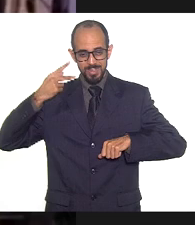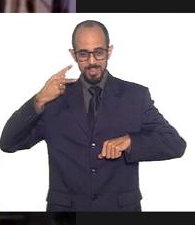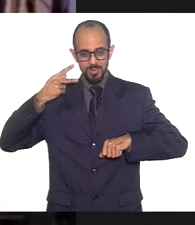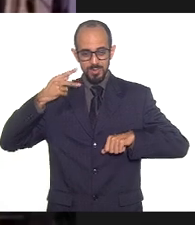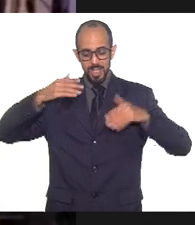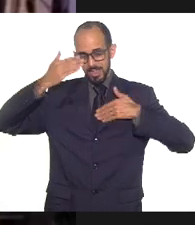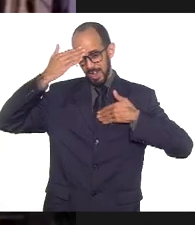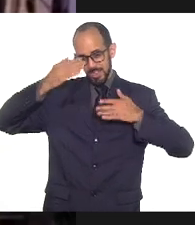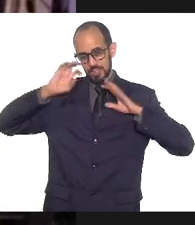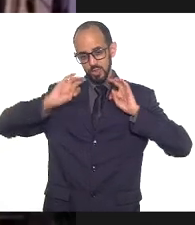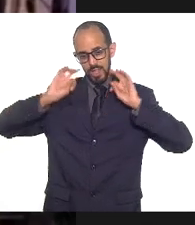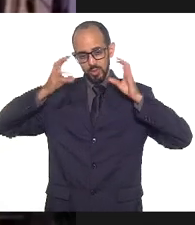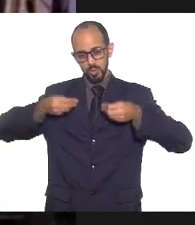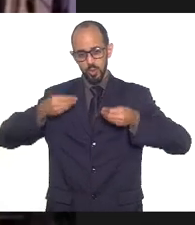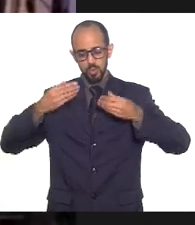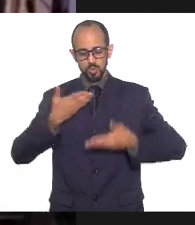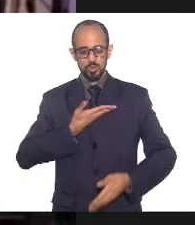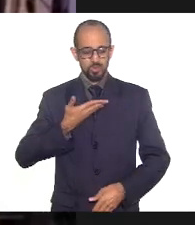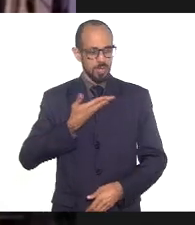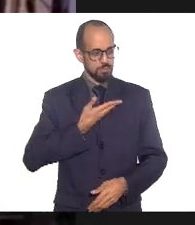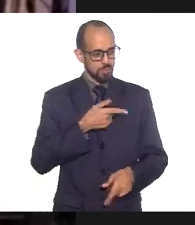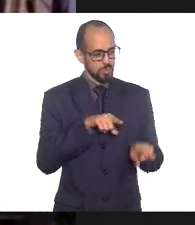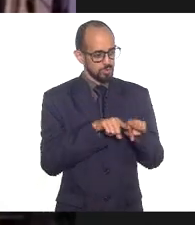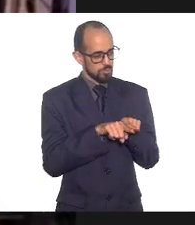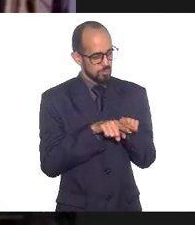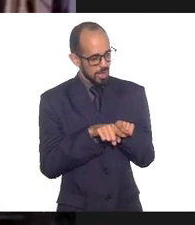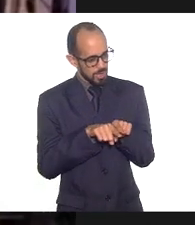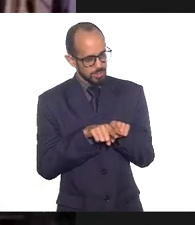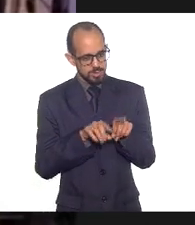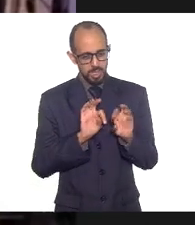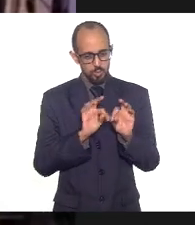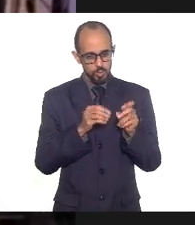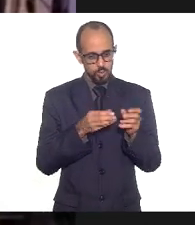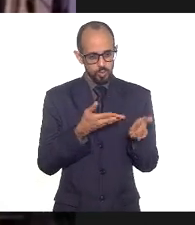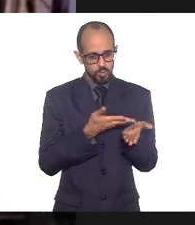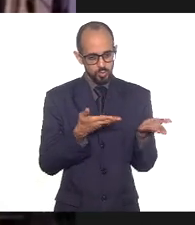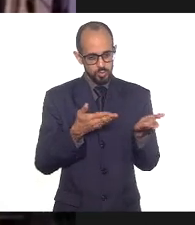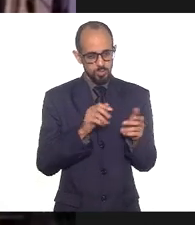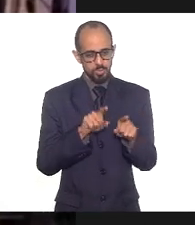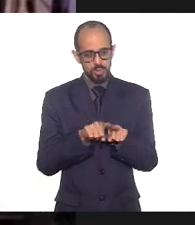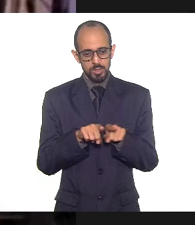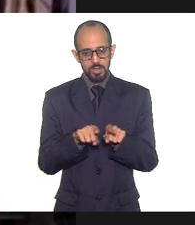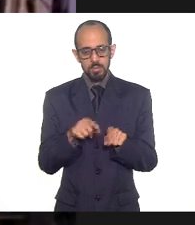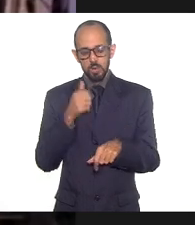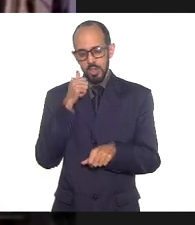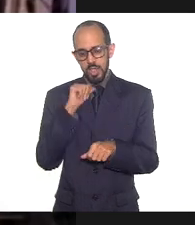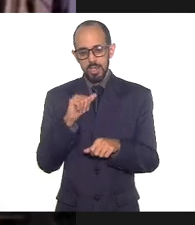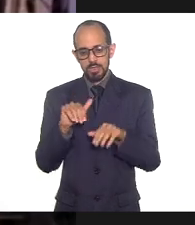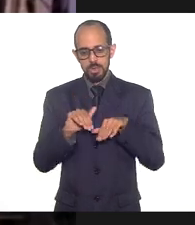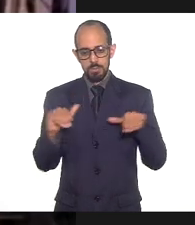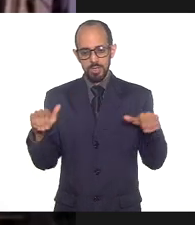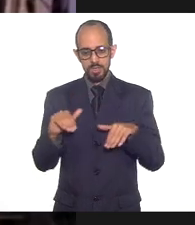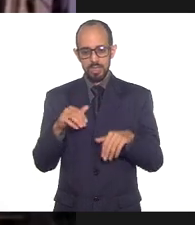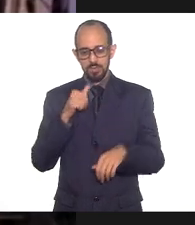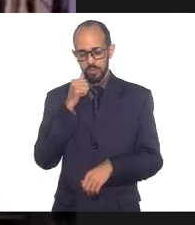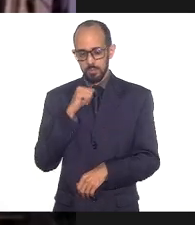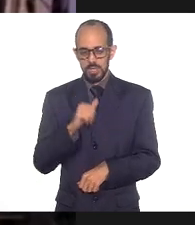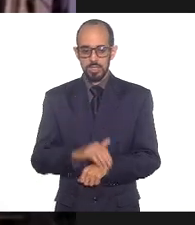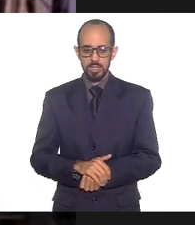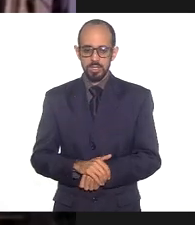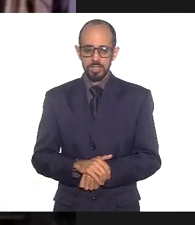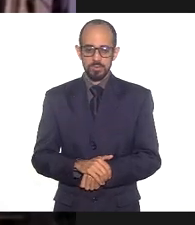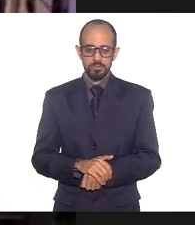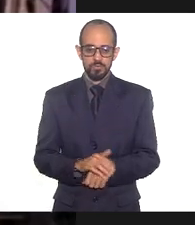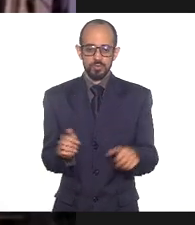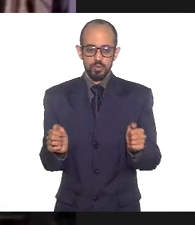colegas para todos os seus pares é a todas as a as mulheres da bancada feminina que